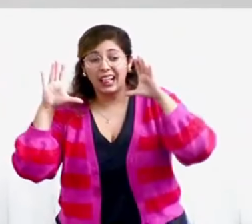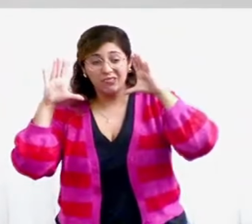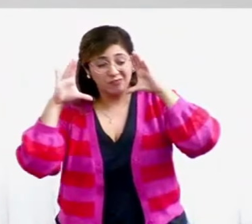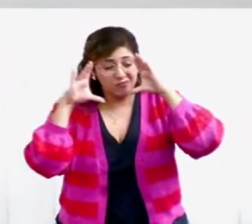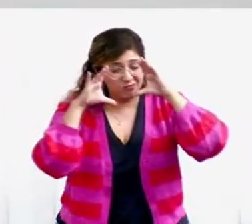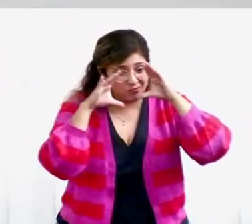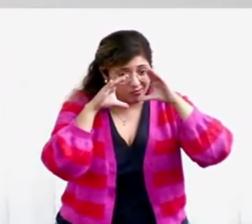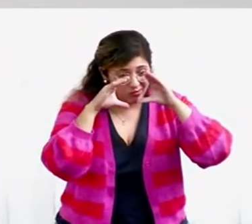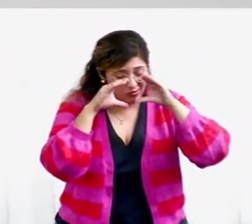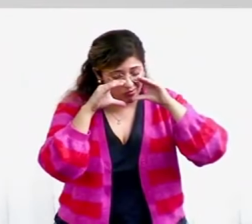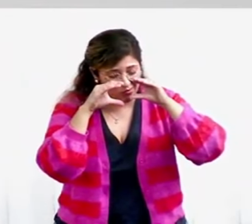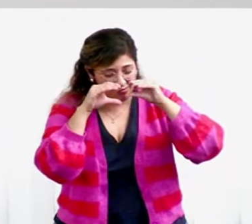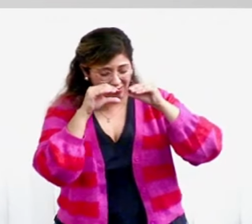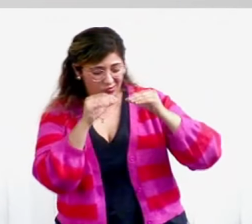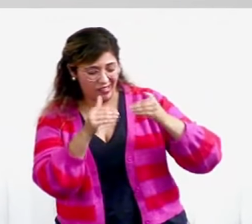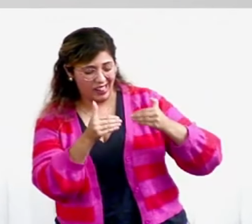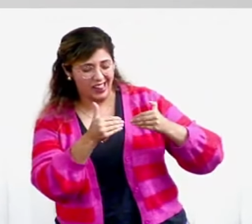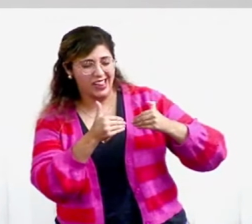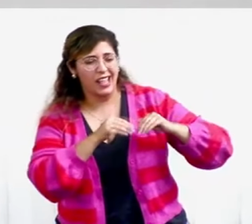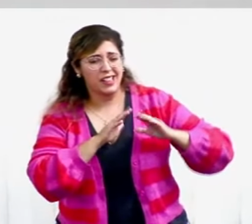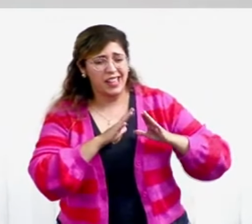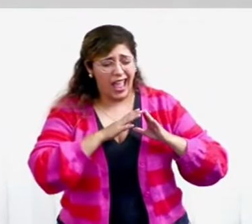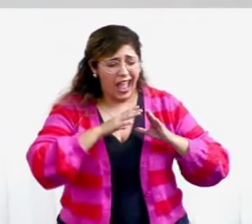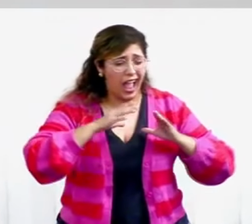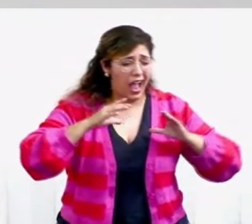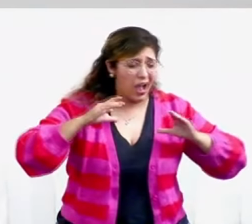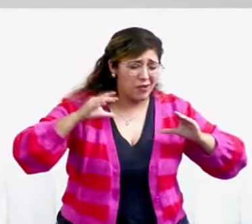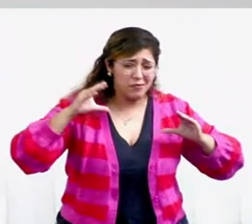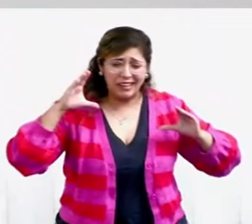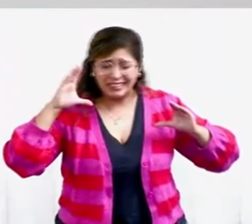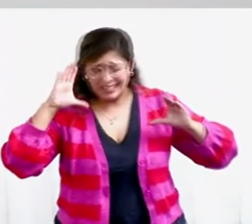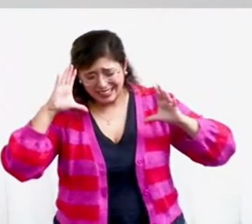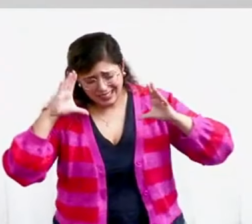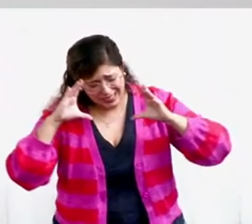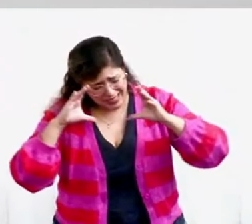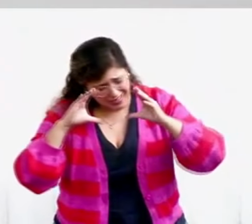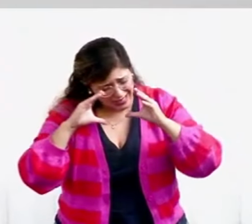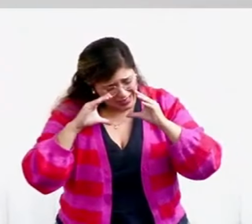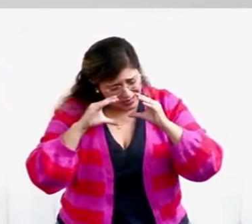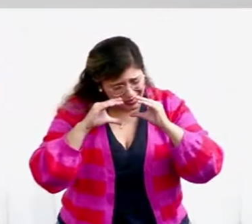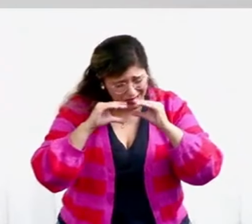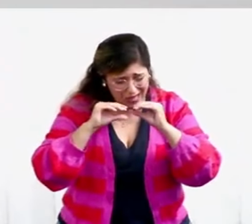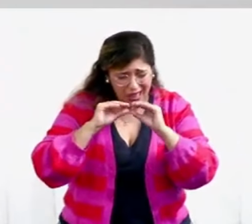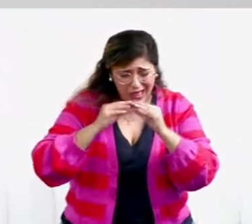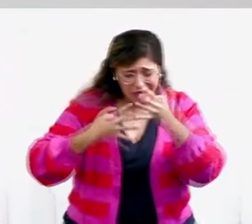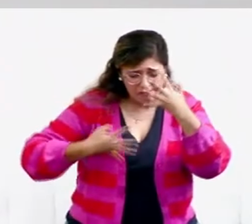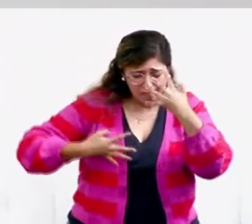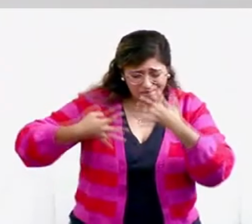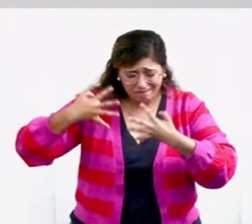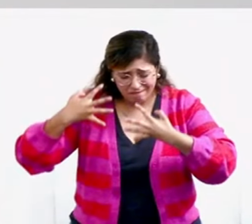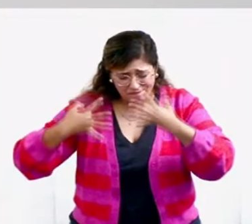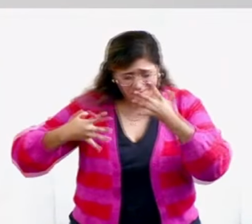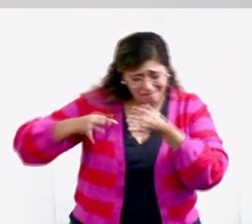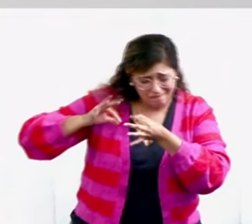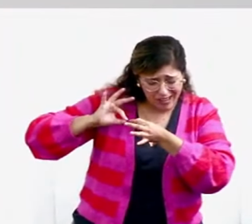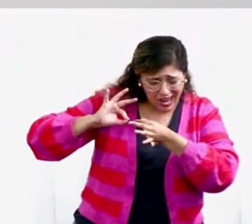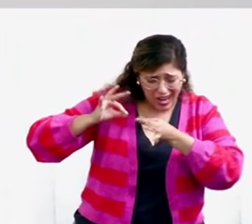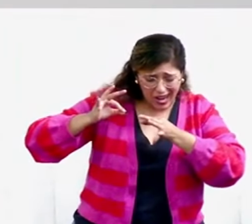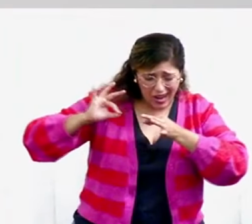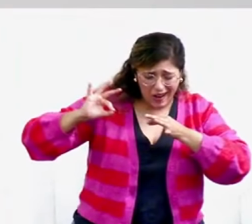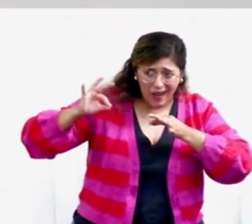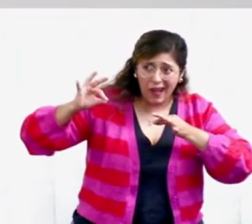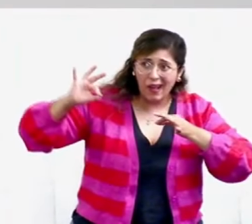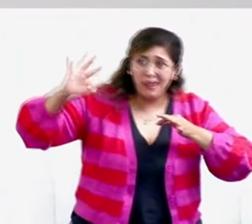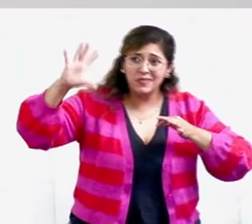tomaram conta do seu ser, porque as trevas o conduz a viver e a praticar coisas sem